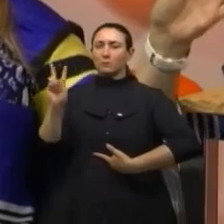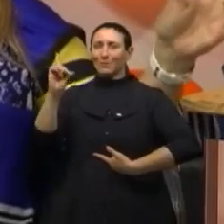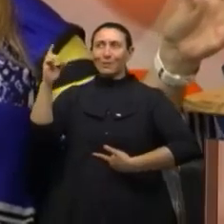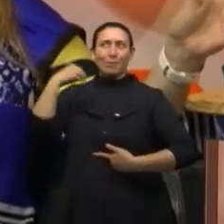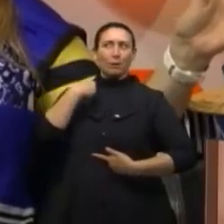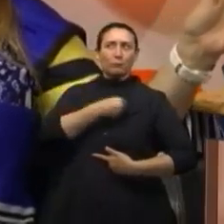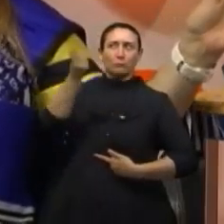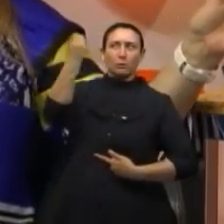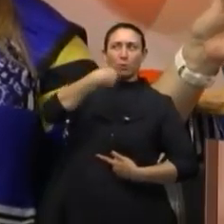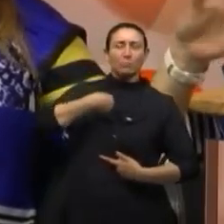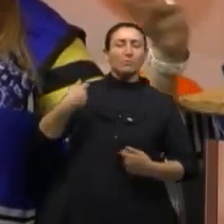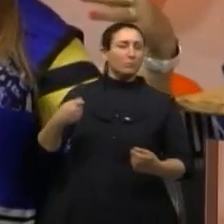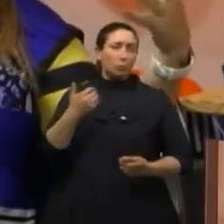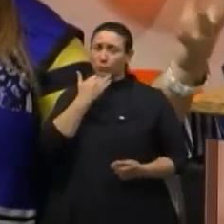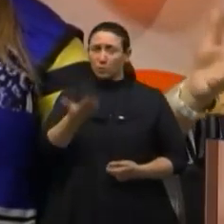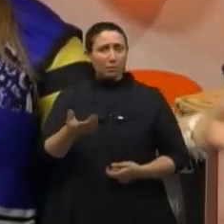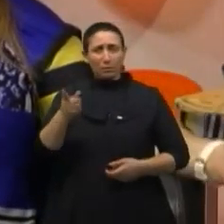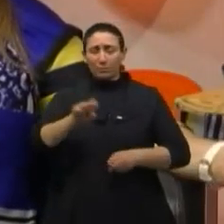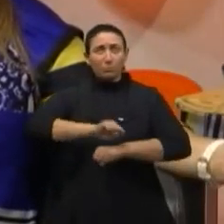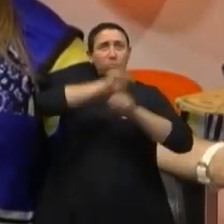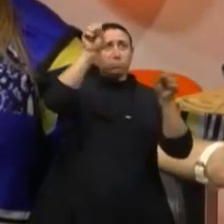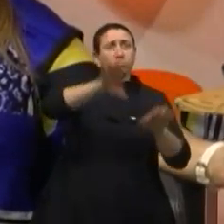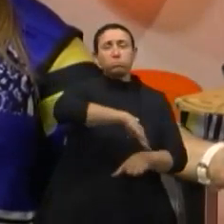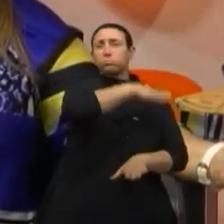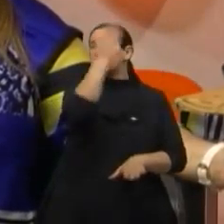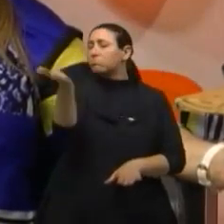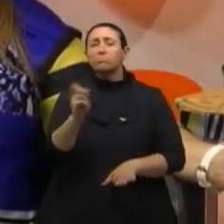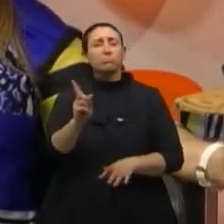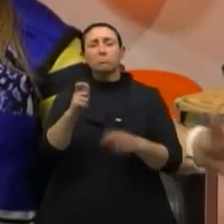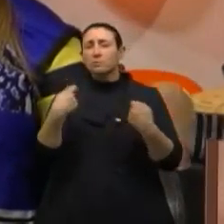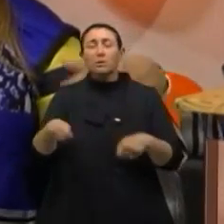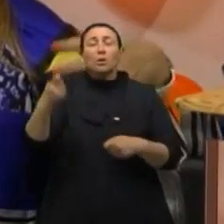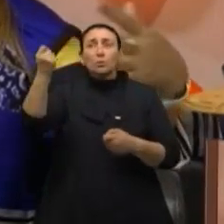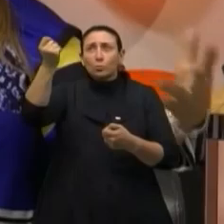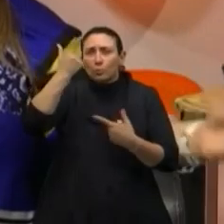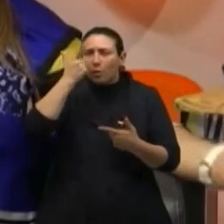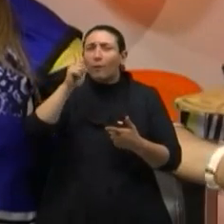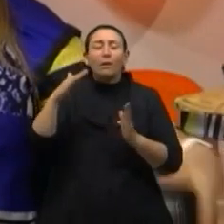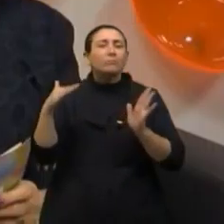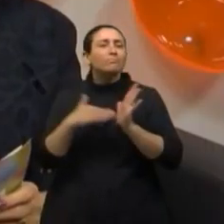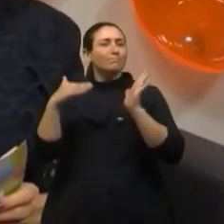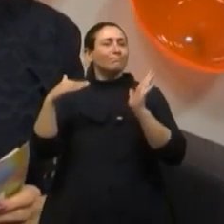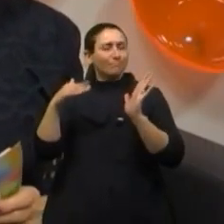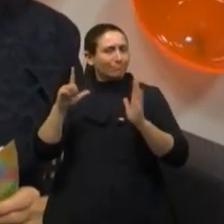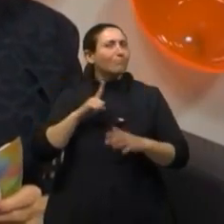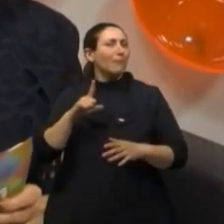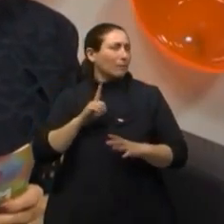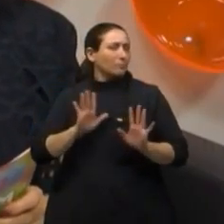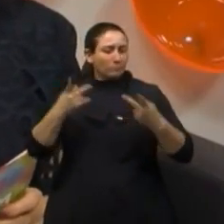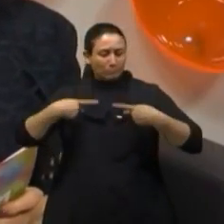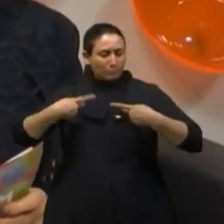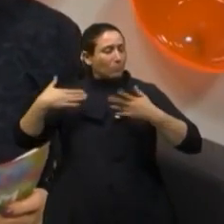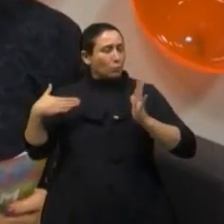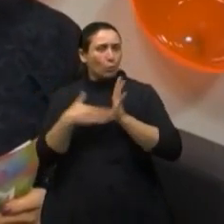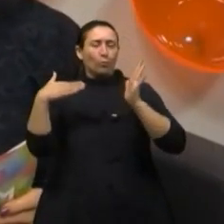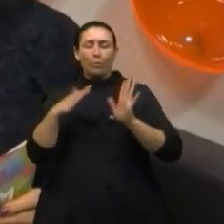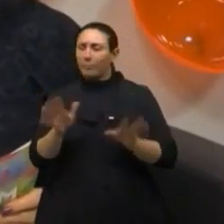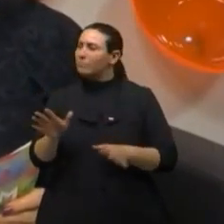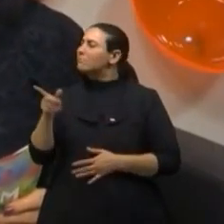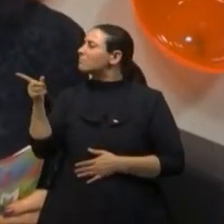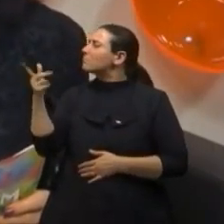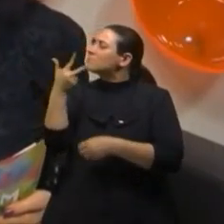7 da manhã até às 9 não há essa necessidade né é o suficiente e pros idosos Maria Terezinha agora